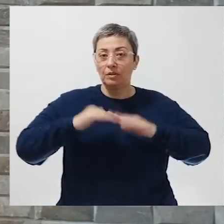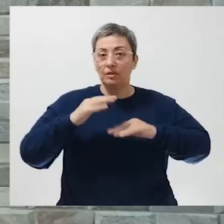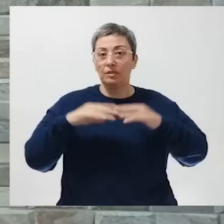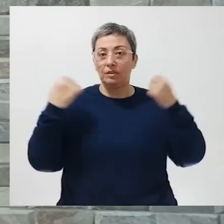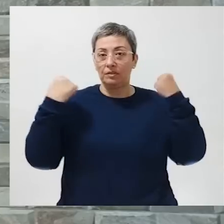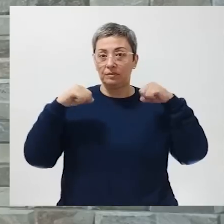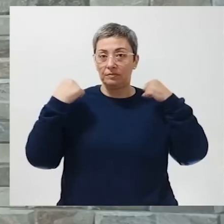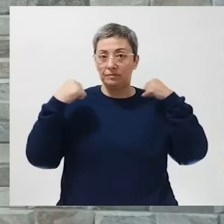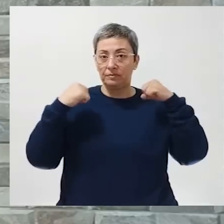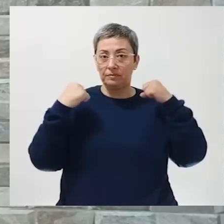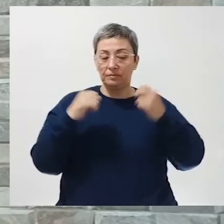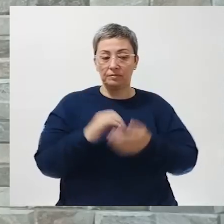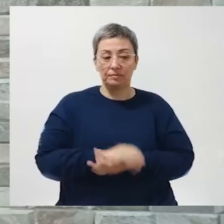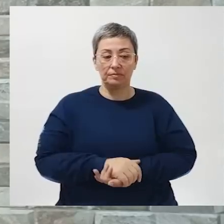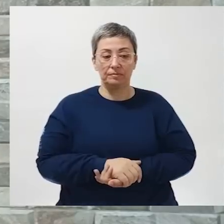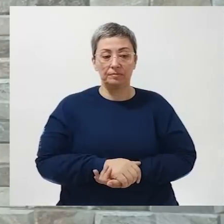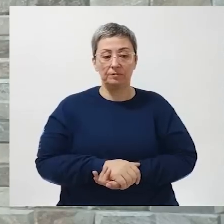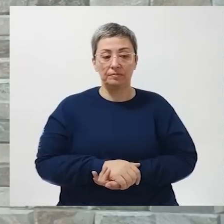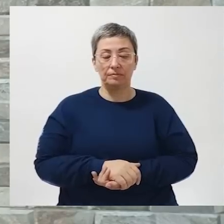física.